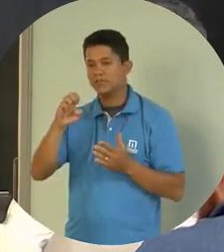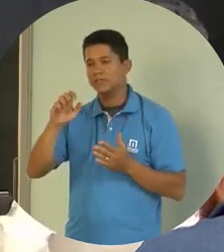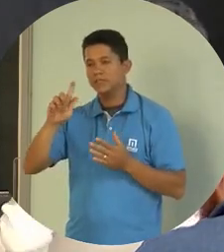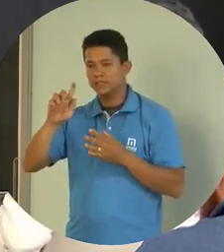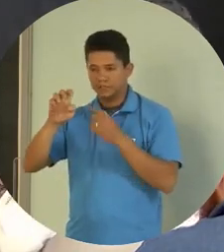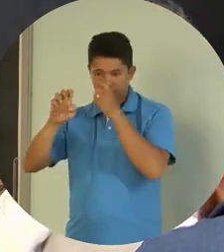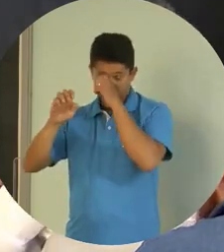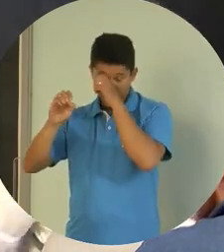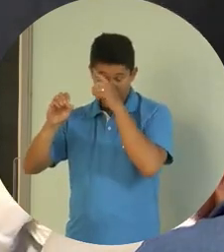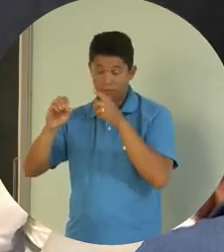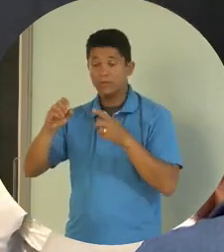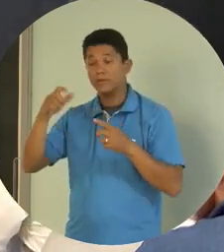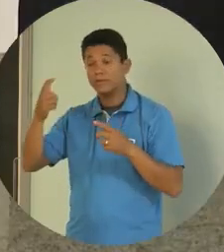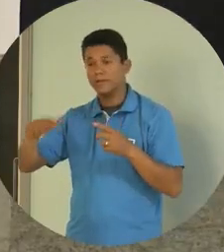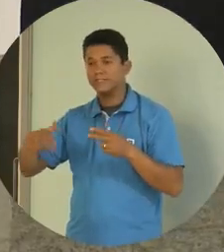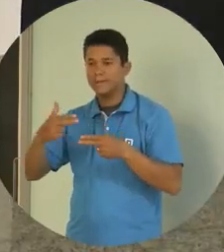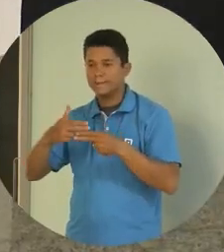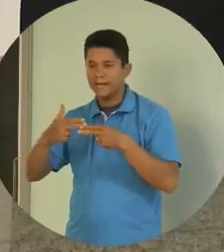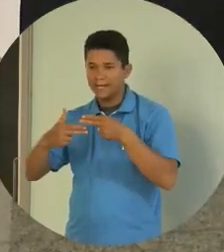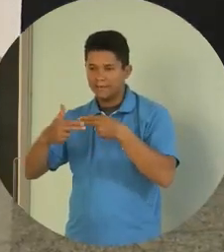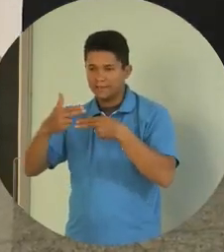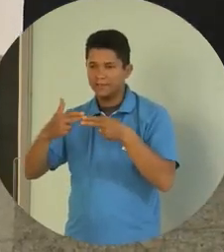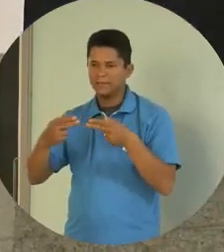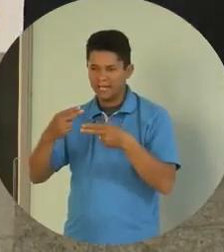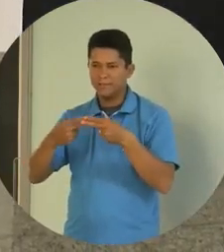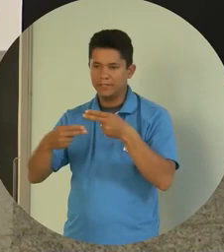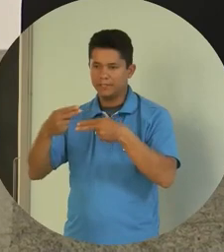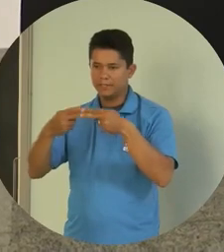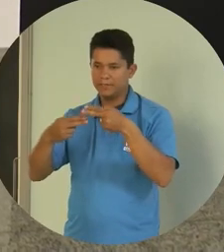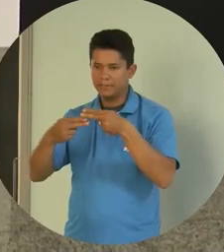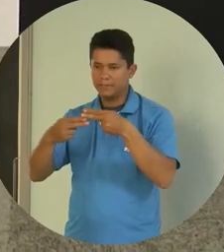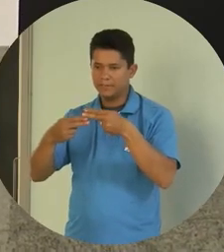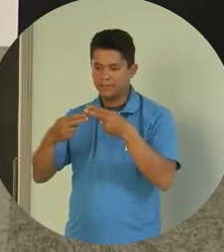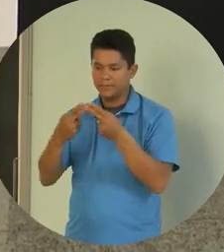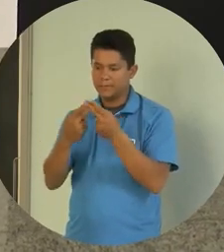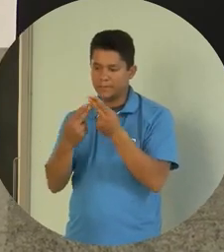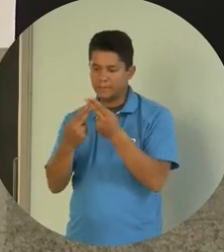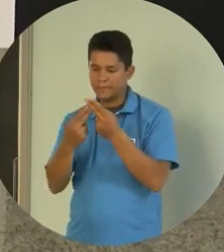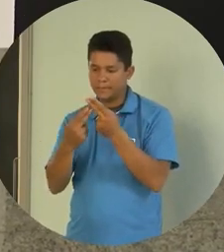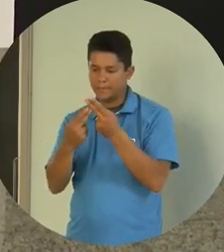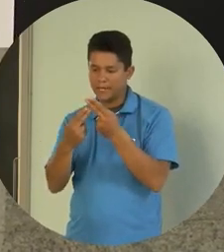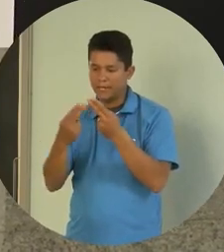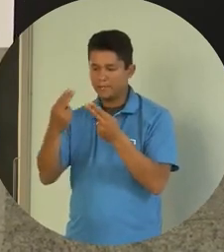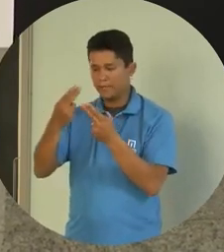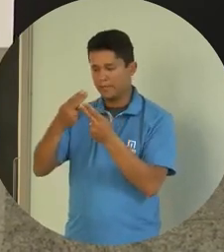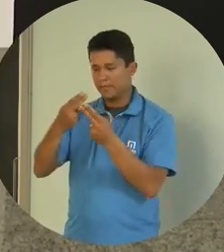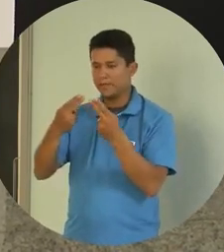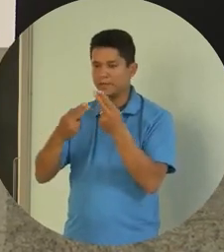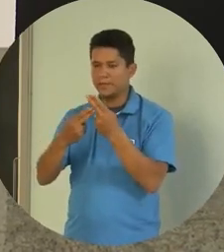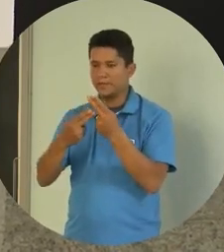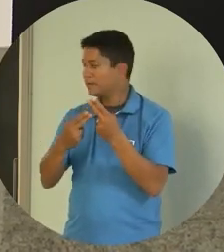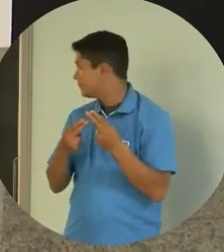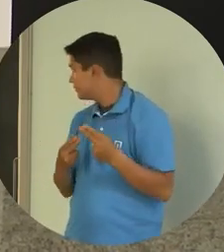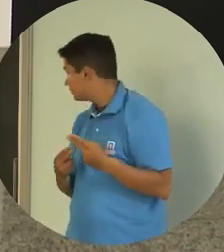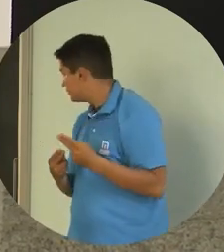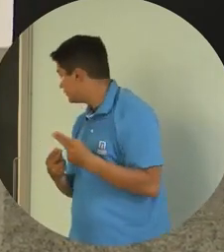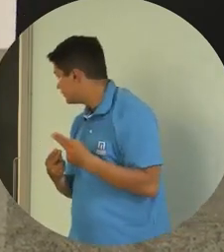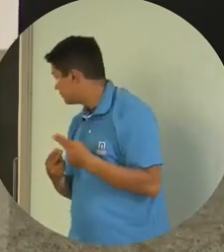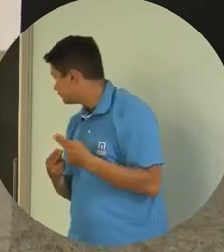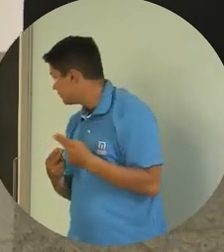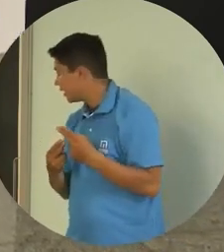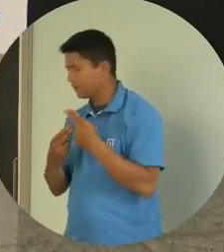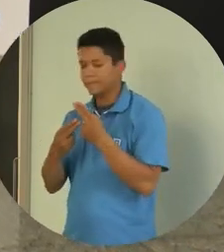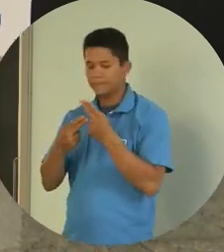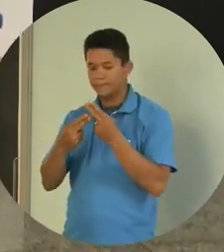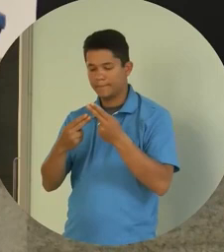Praia, né, pela oportunidade de estar falando um pouquinho sobre a estaca, né, completando aí uma experiência que a gente tem